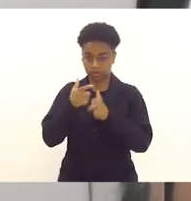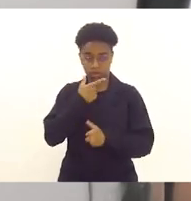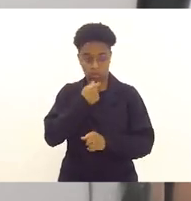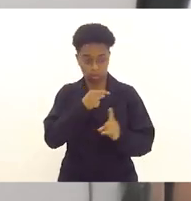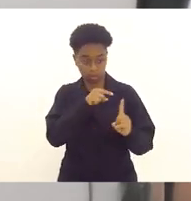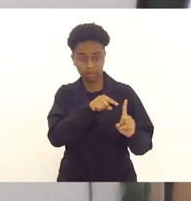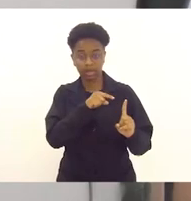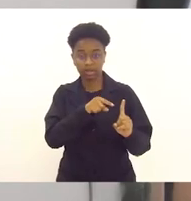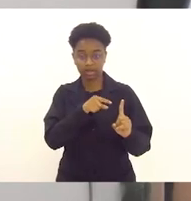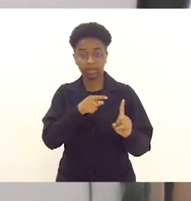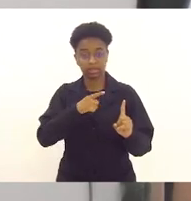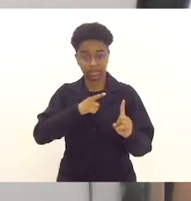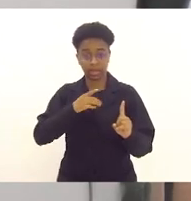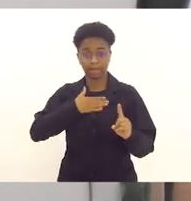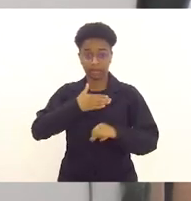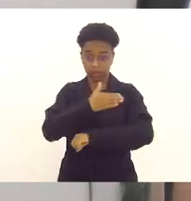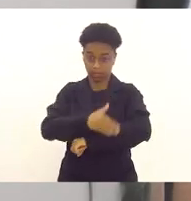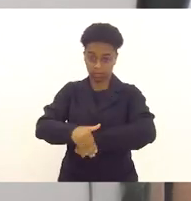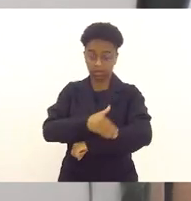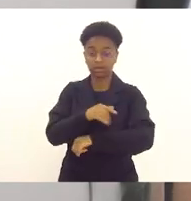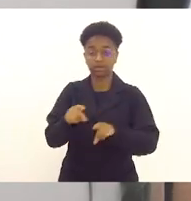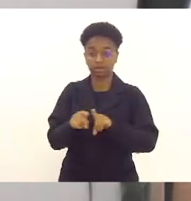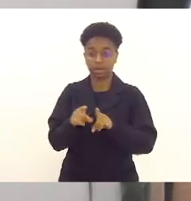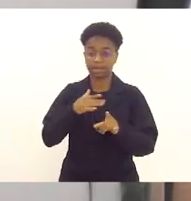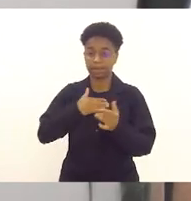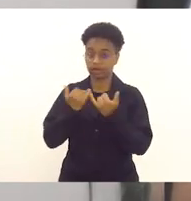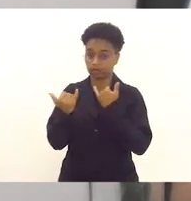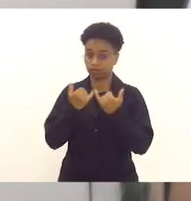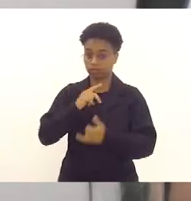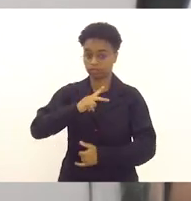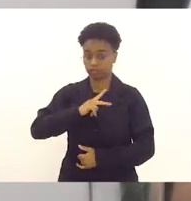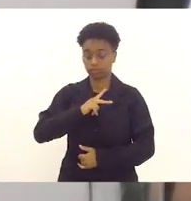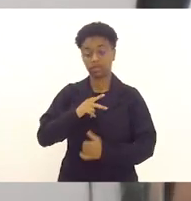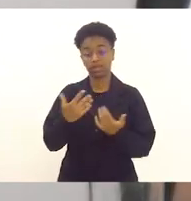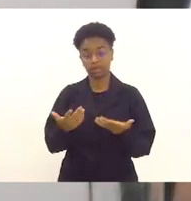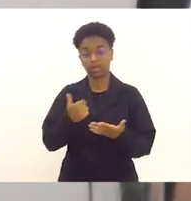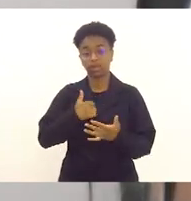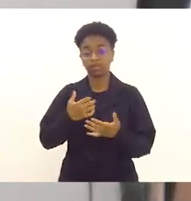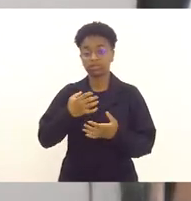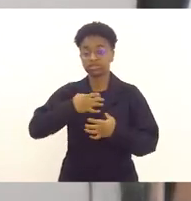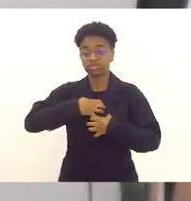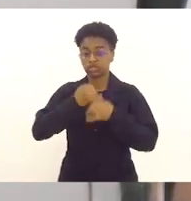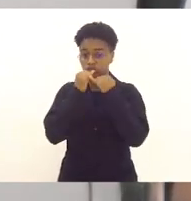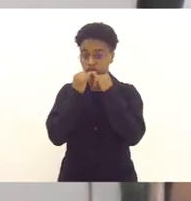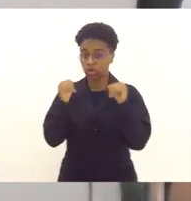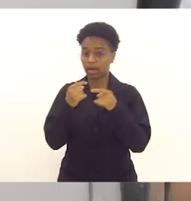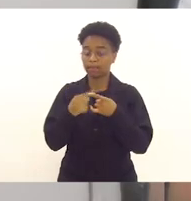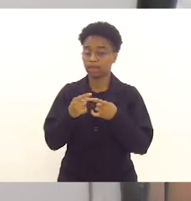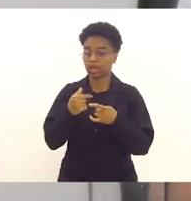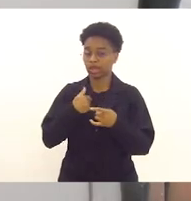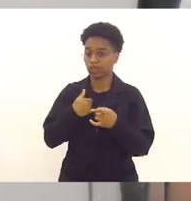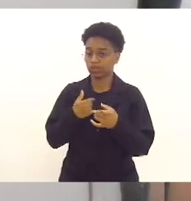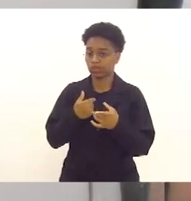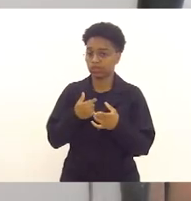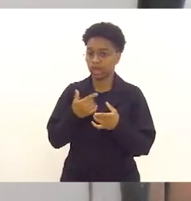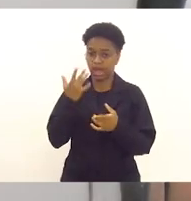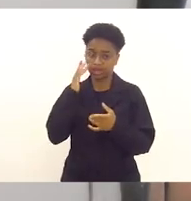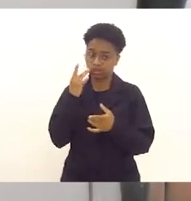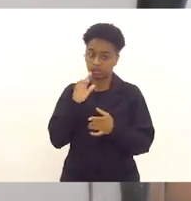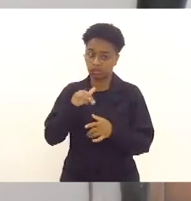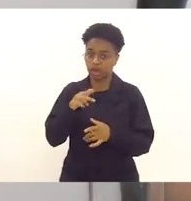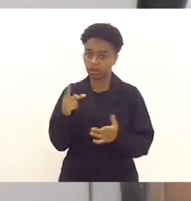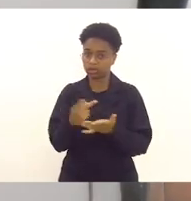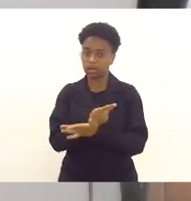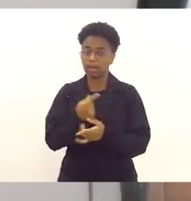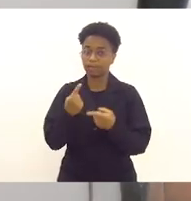criminoso Ele tem acesso ao meu endereço aos meus dados isso foi a mesma coisa que eu fiquei totalmente chocada porque eu não esperava isso da delegacia um cara que eu nunca